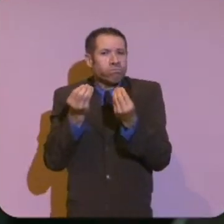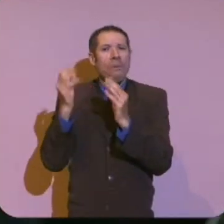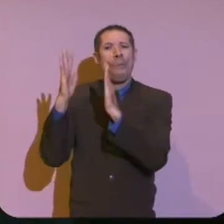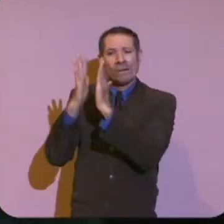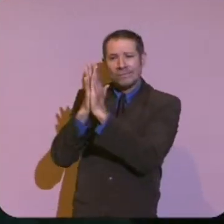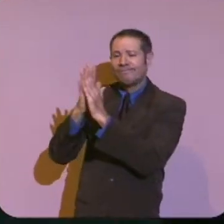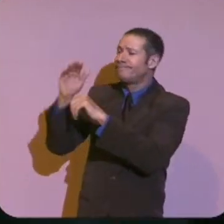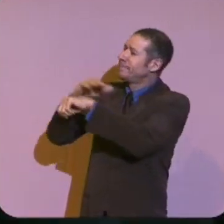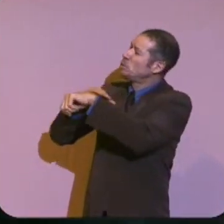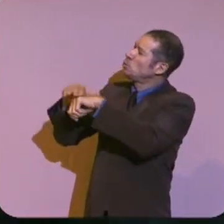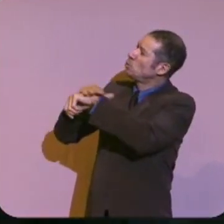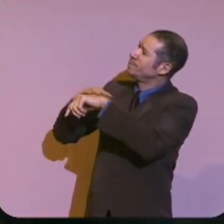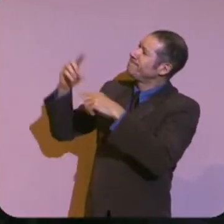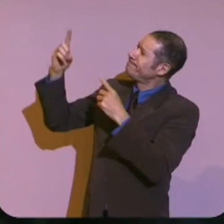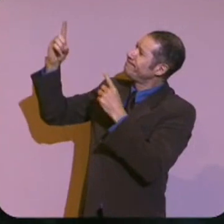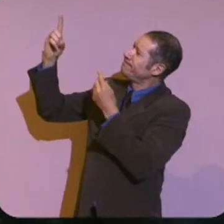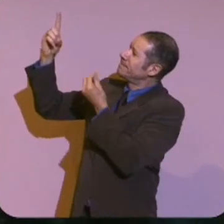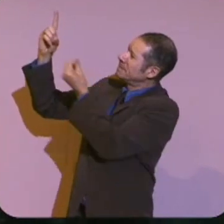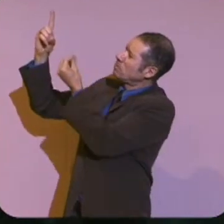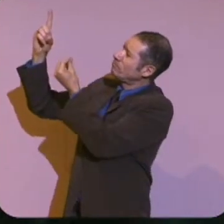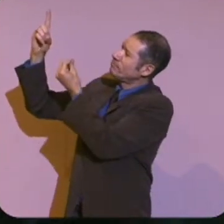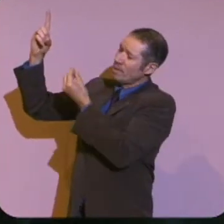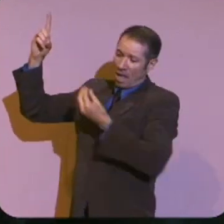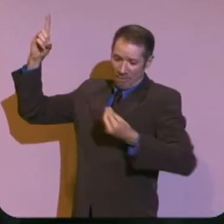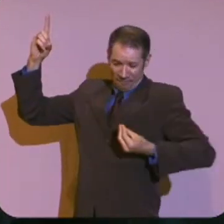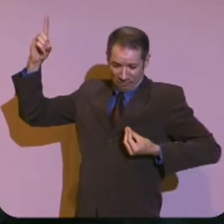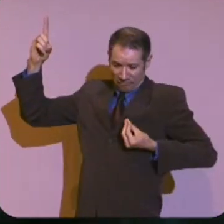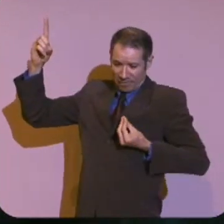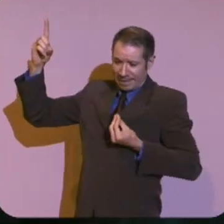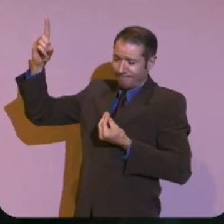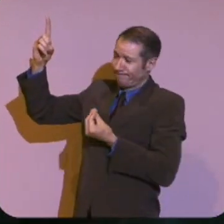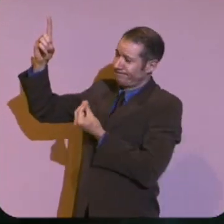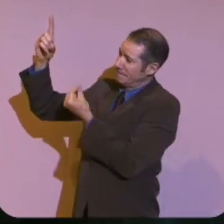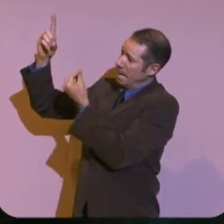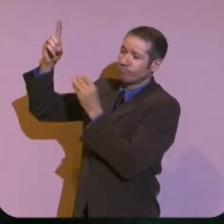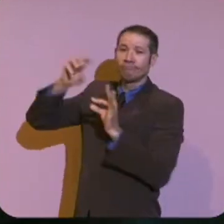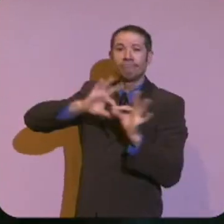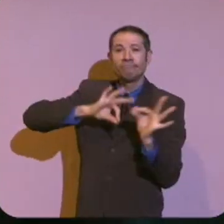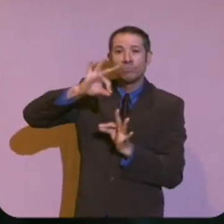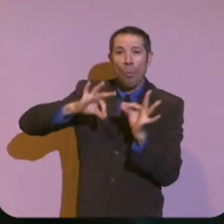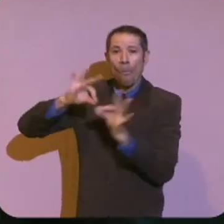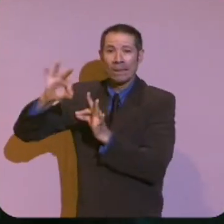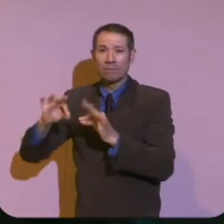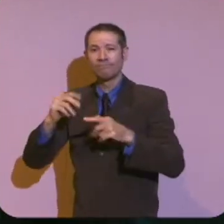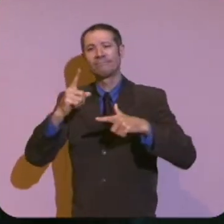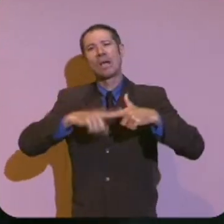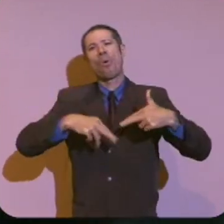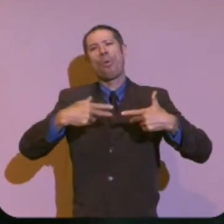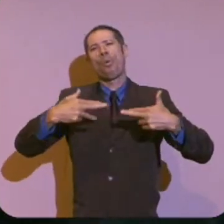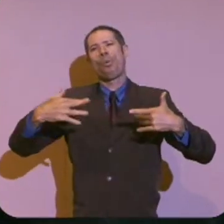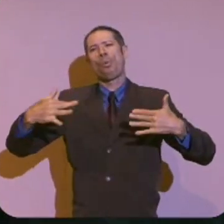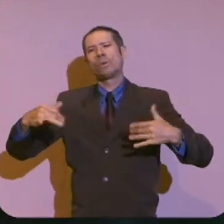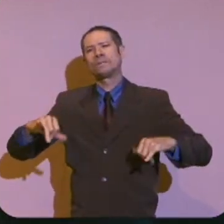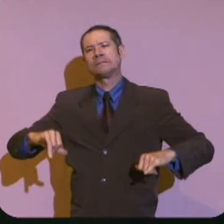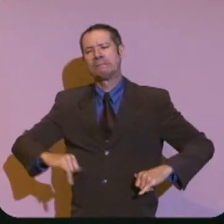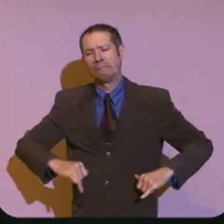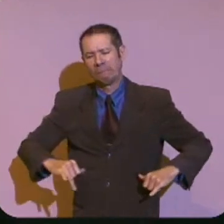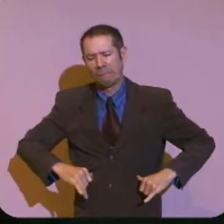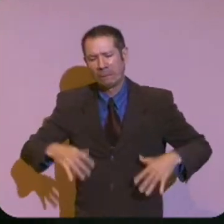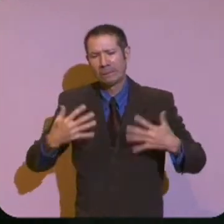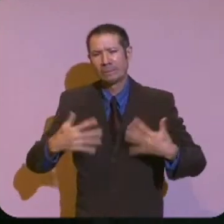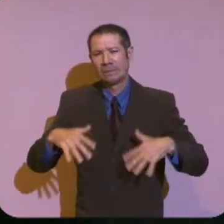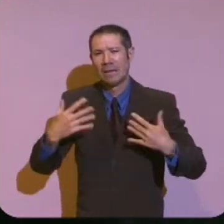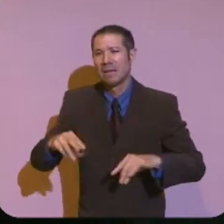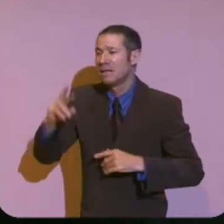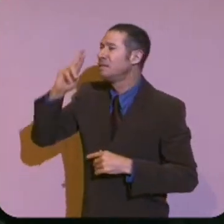Deus, e começa a colocar a tua vida na mão dEle. Se há coisas que estão machucando o teu coração, fala para